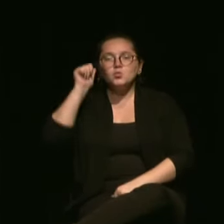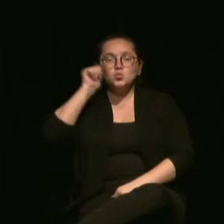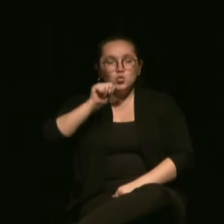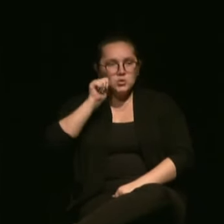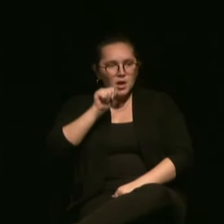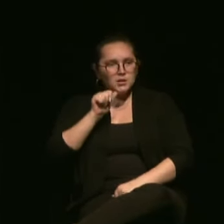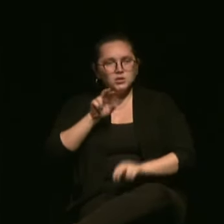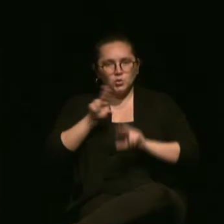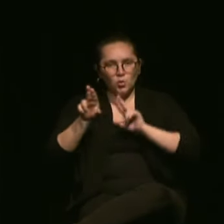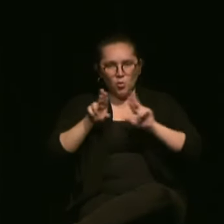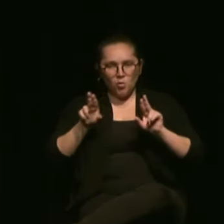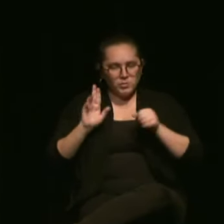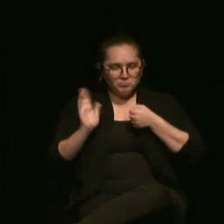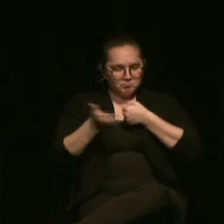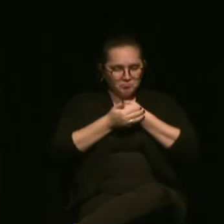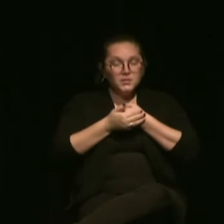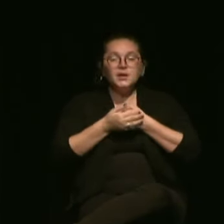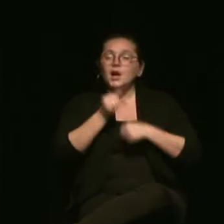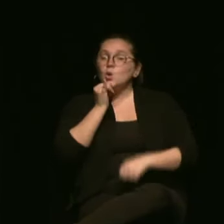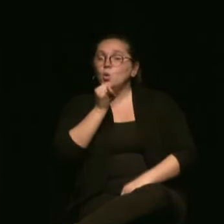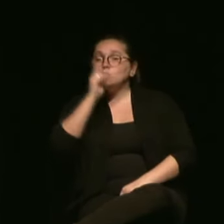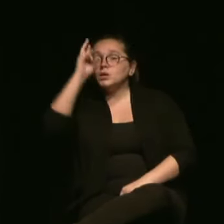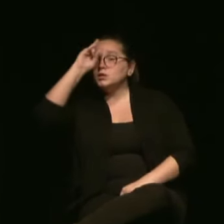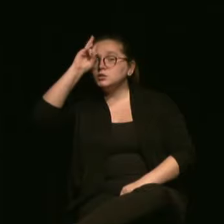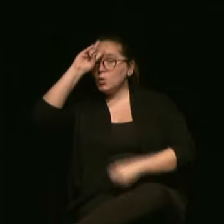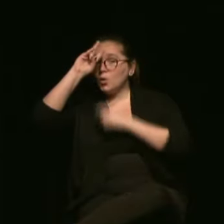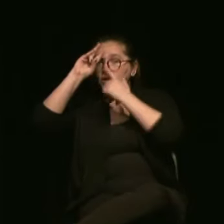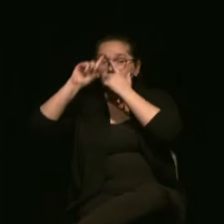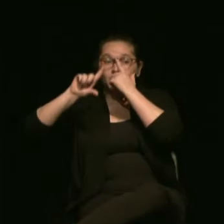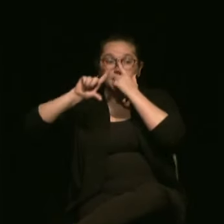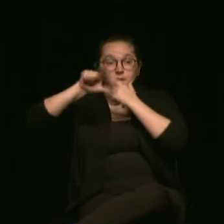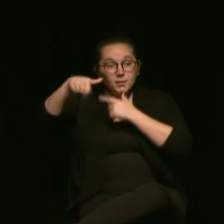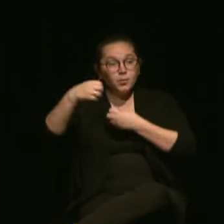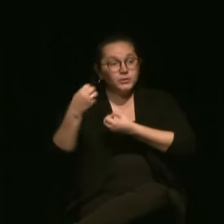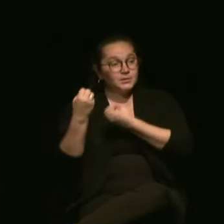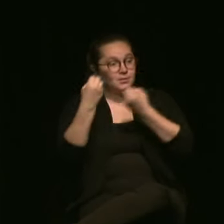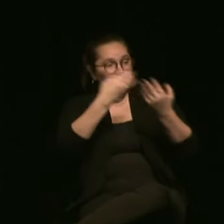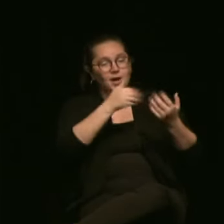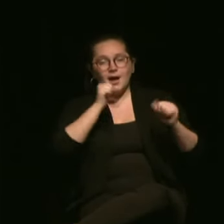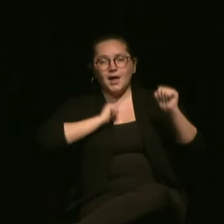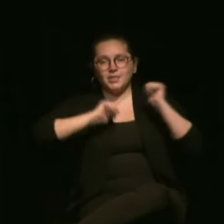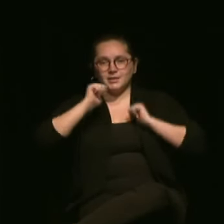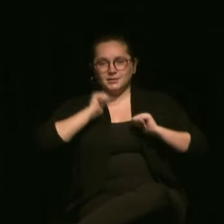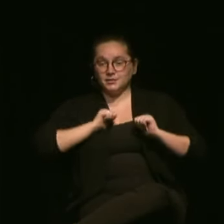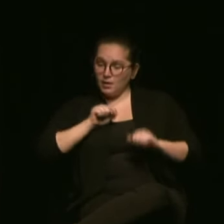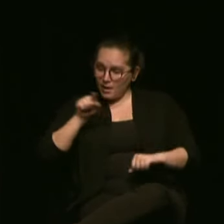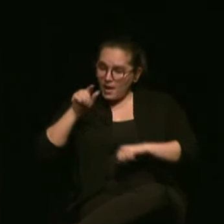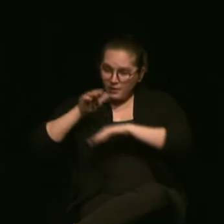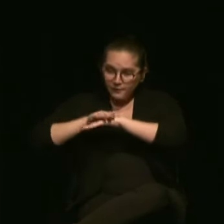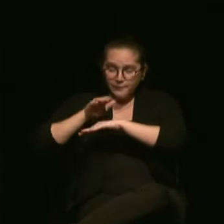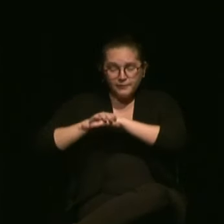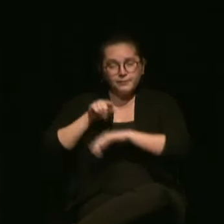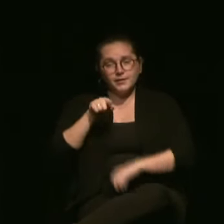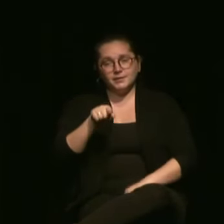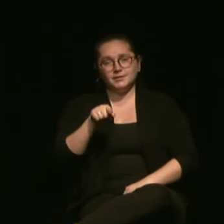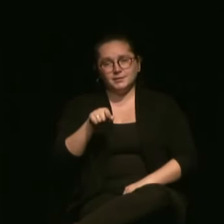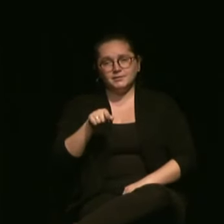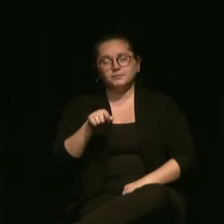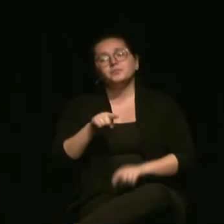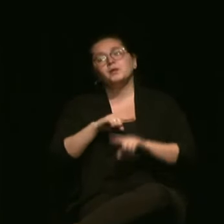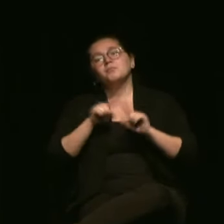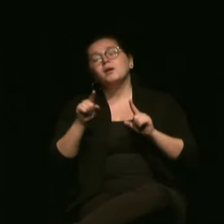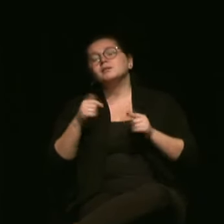anônimas, digamos assim, que contam suas histórias, e isso depois é passado para atrizes. Ele fez isso, mas ele